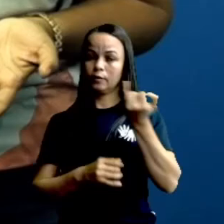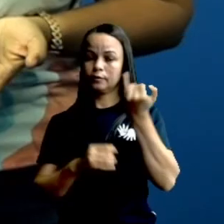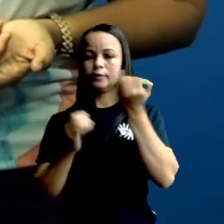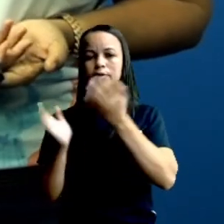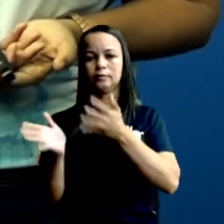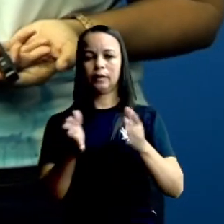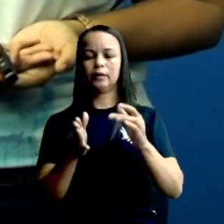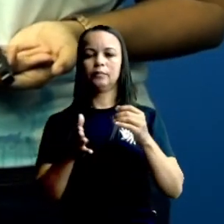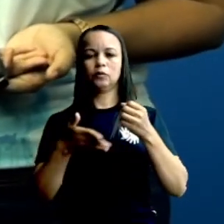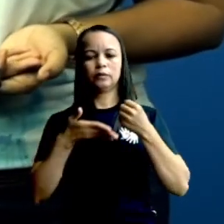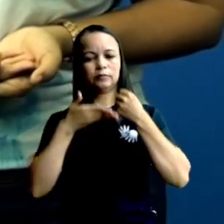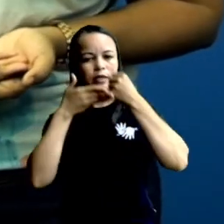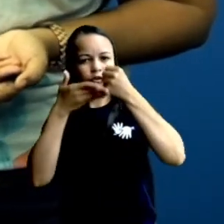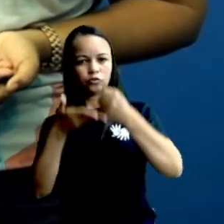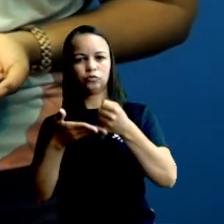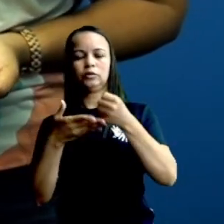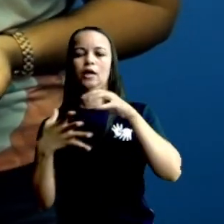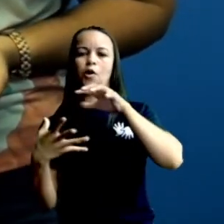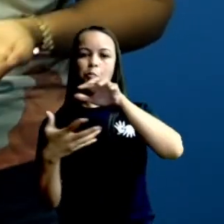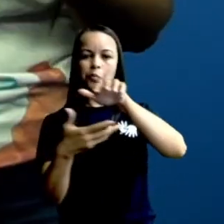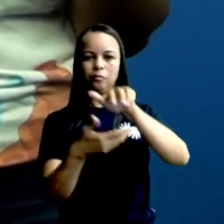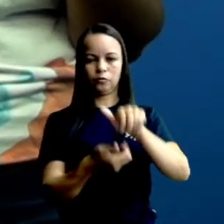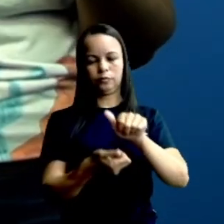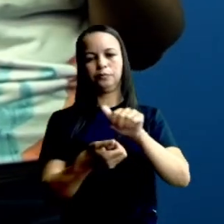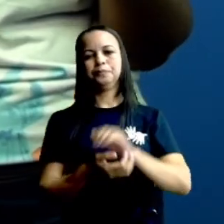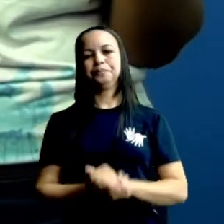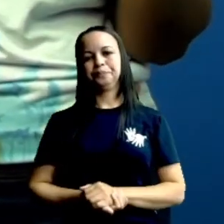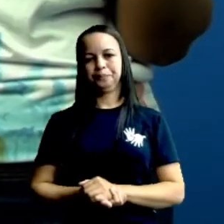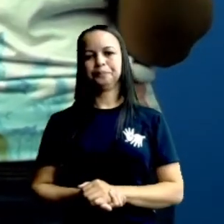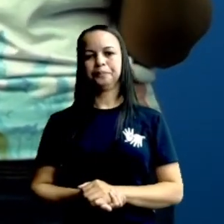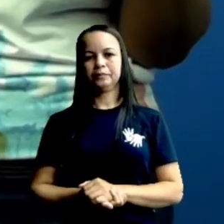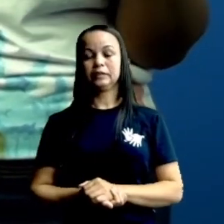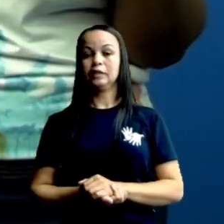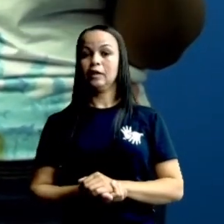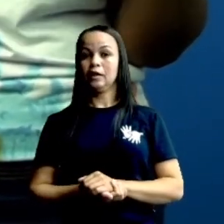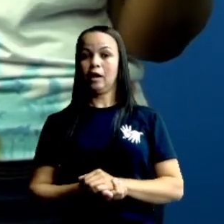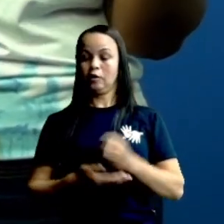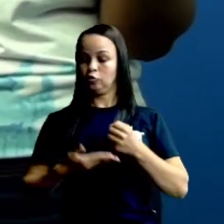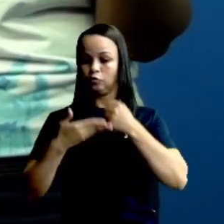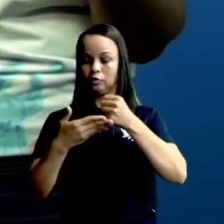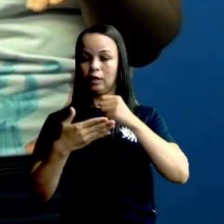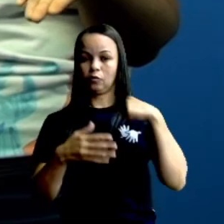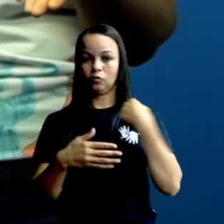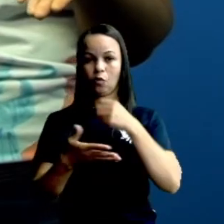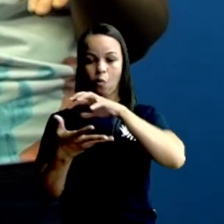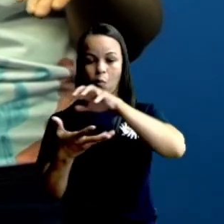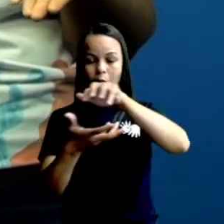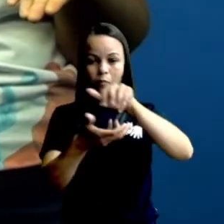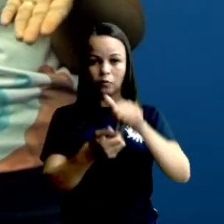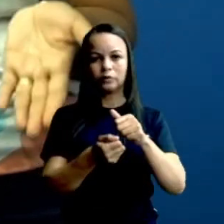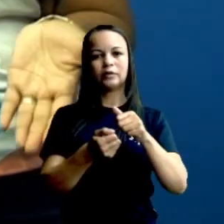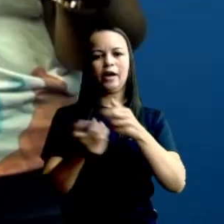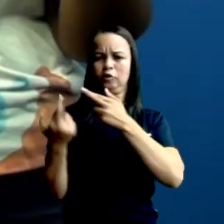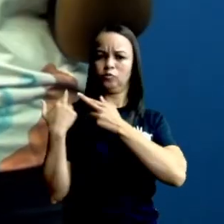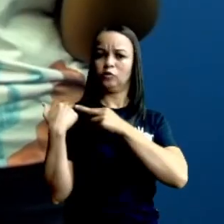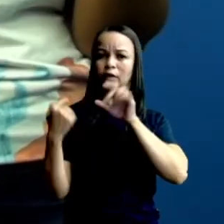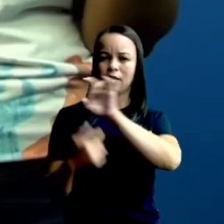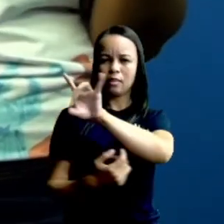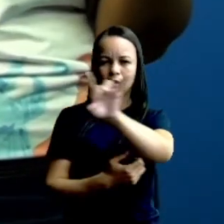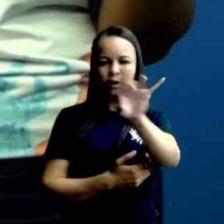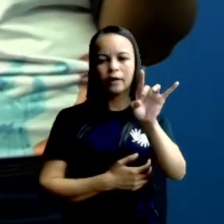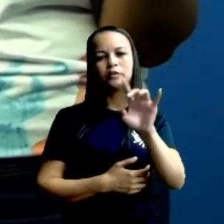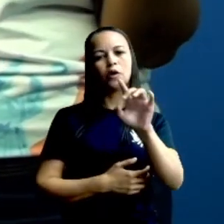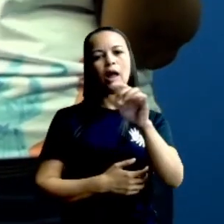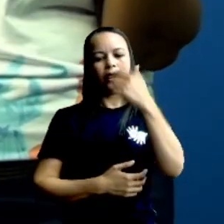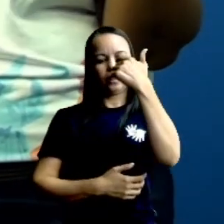quê? Para salvar o nosso planeta. Isso mesmo, salvar o planeta está sobre a sua responsabilidade, está sobre